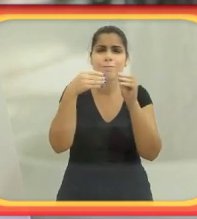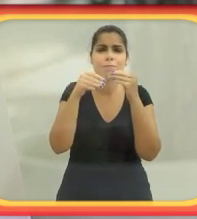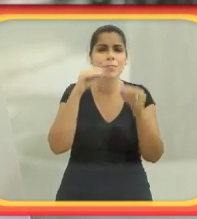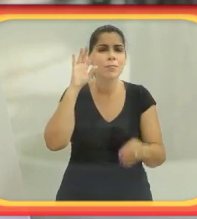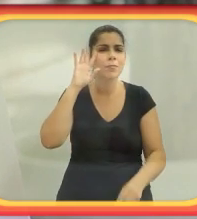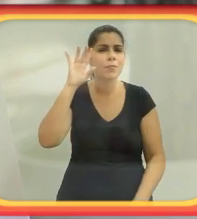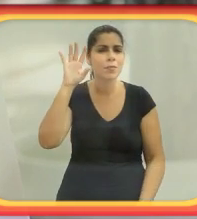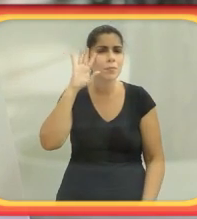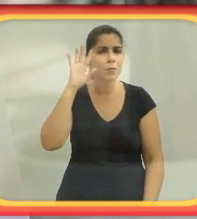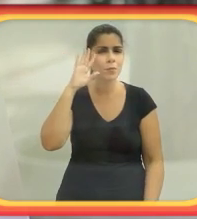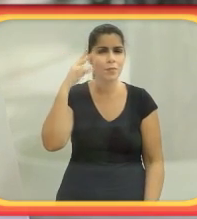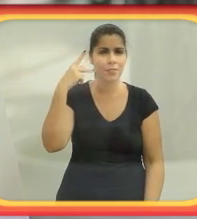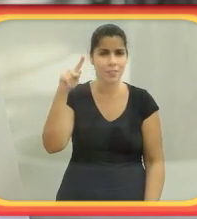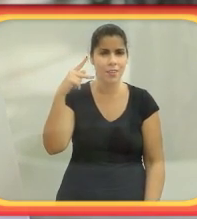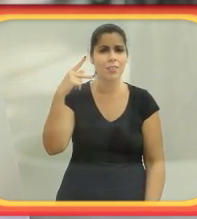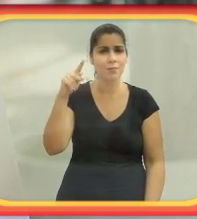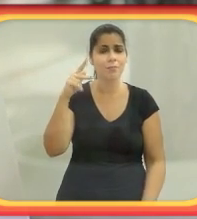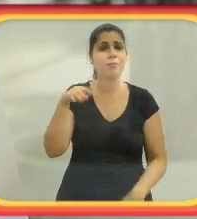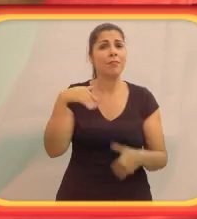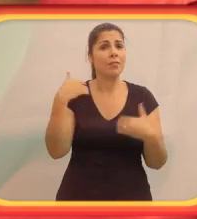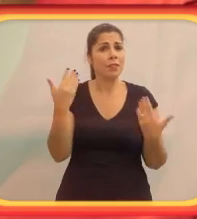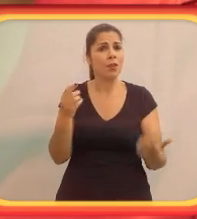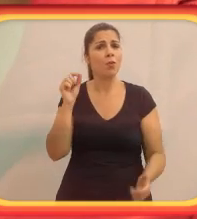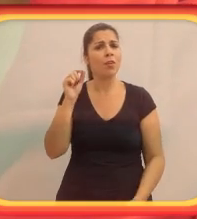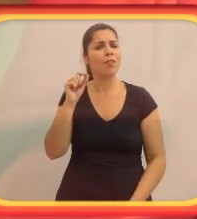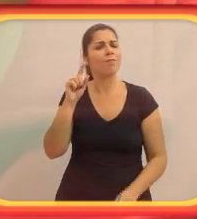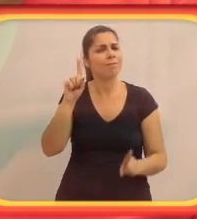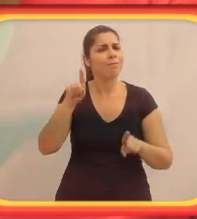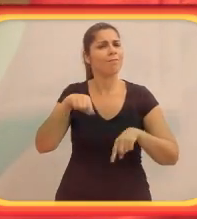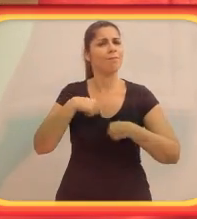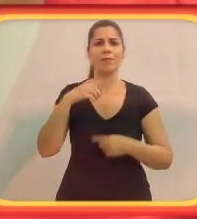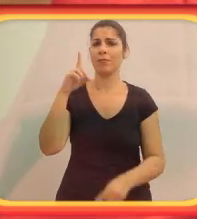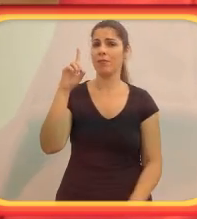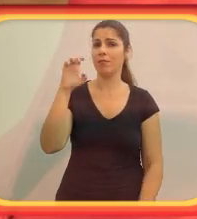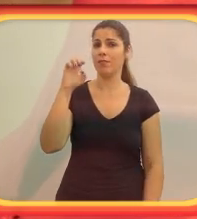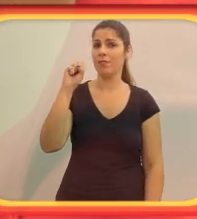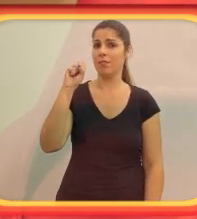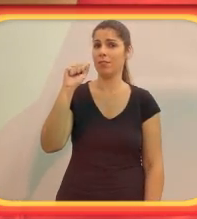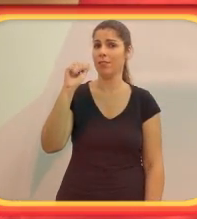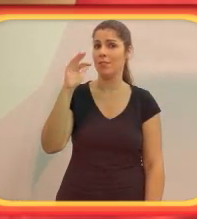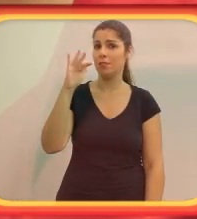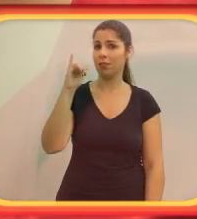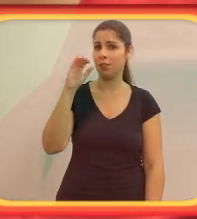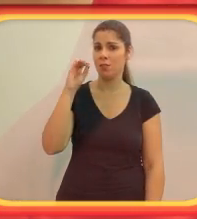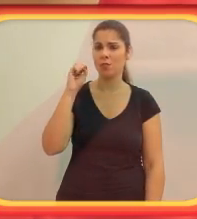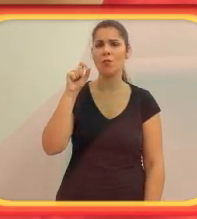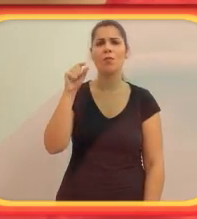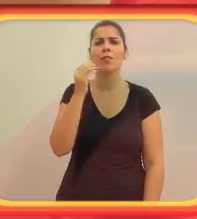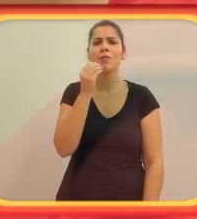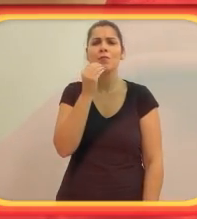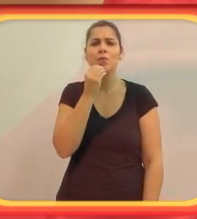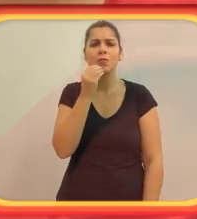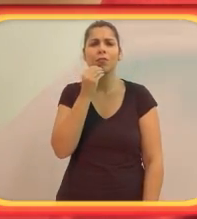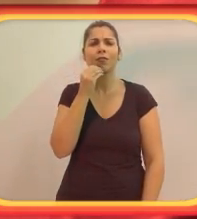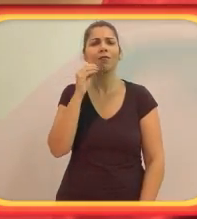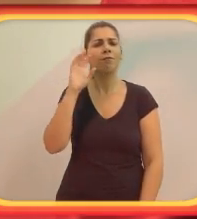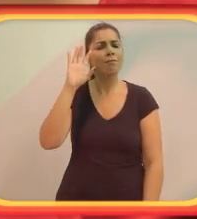que ela pudesse desenvolver uma flexibilidade no pensamento dela, além disso